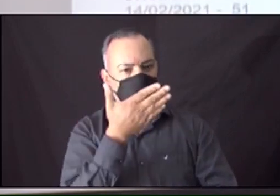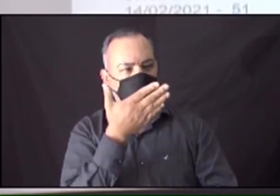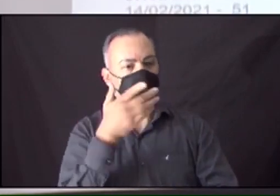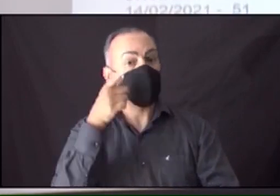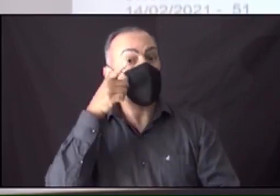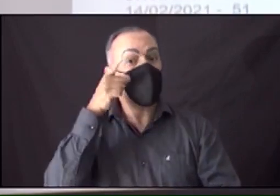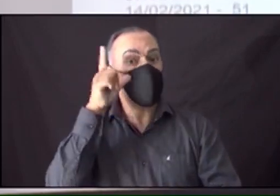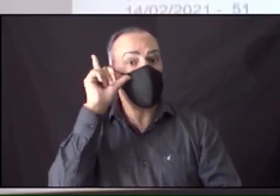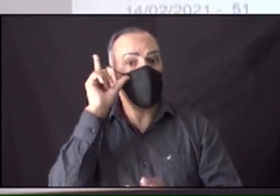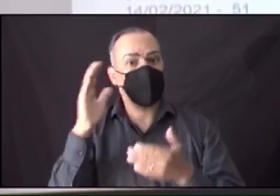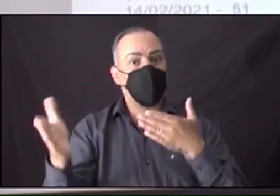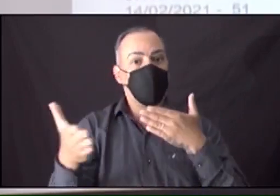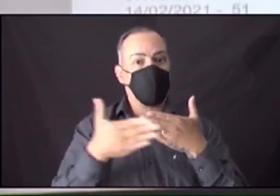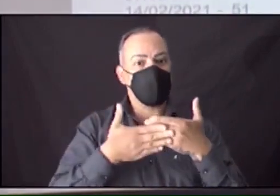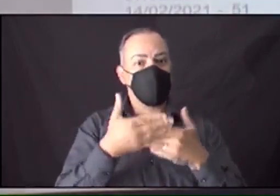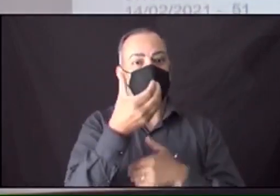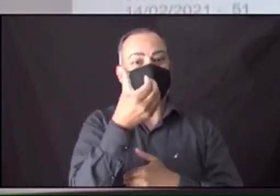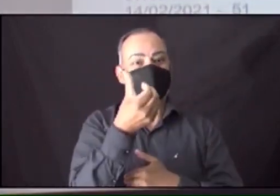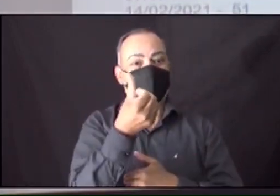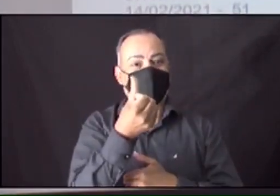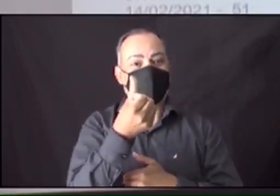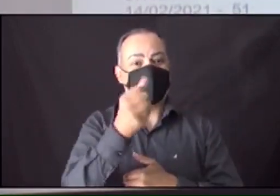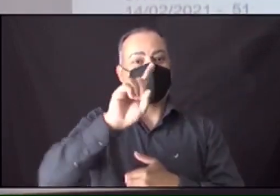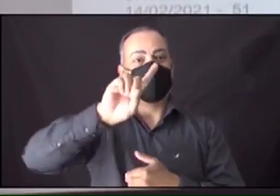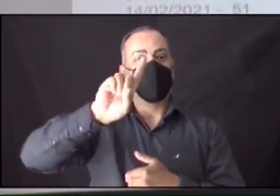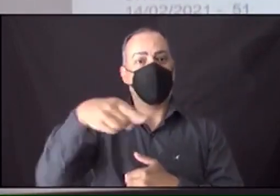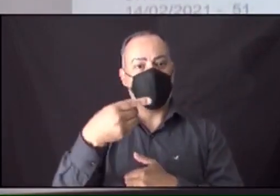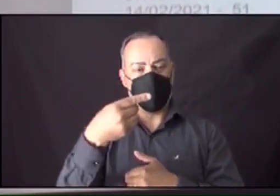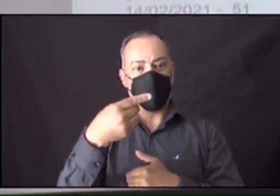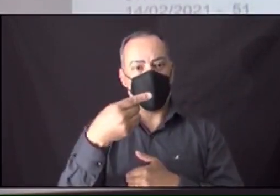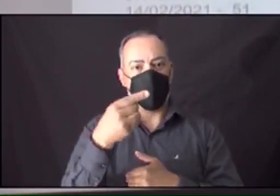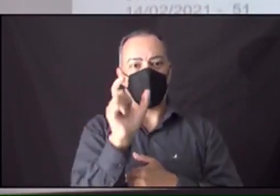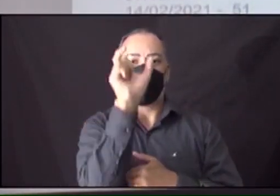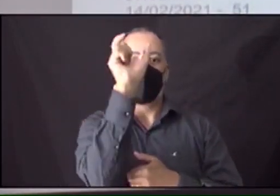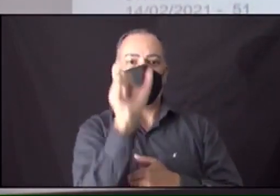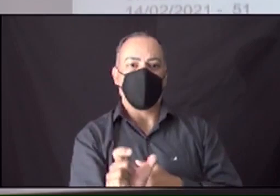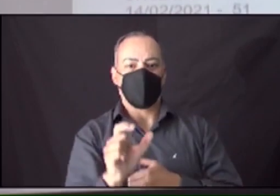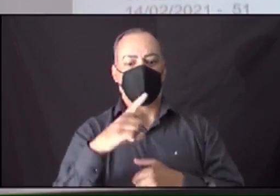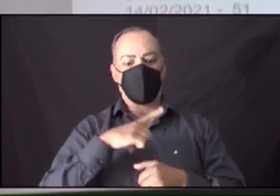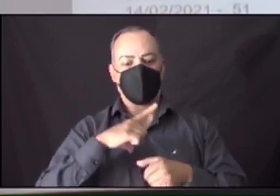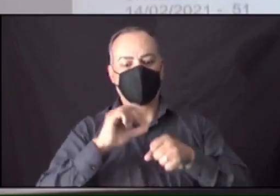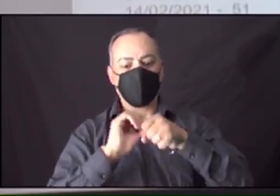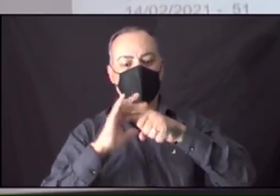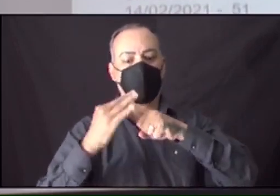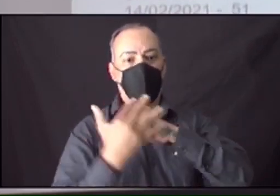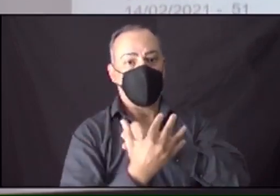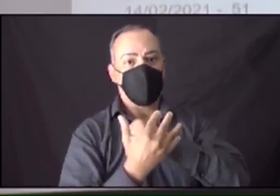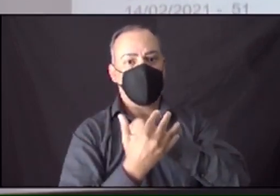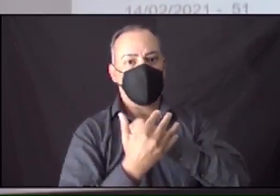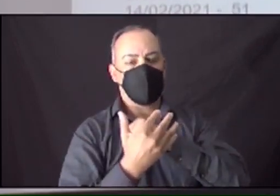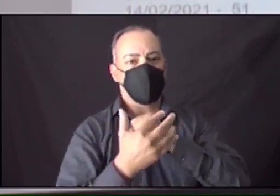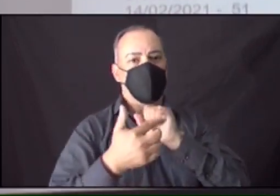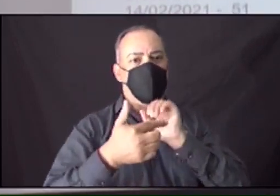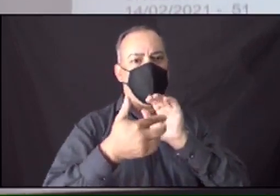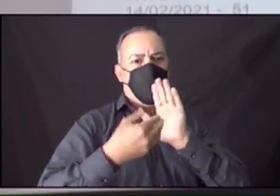nós fechamos 6.000 casos confirmados de Covid aqui em Pato Branco, representando